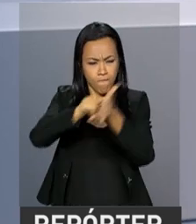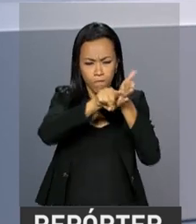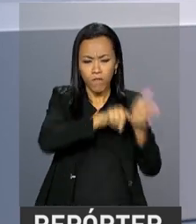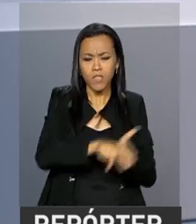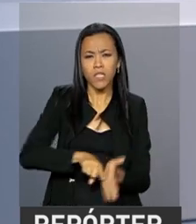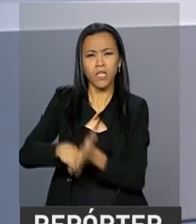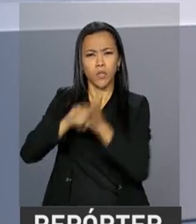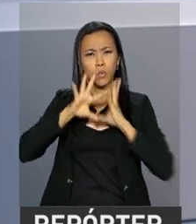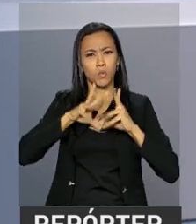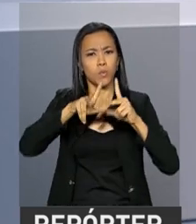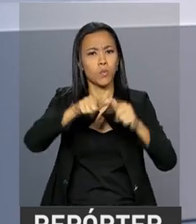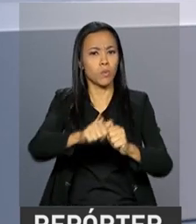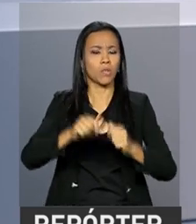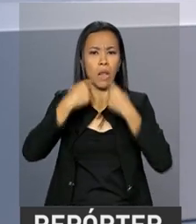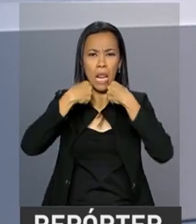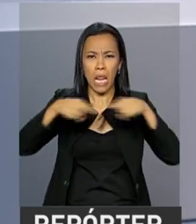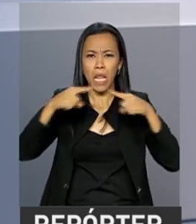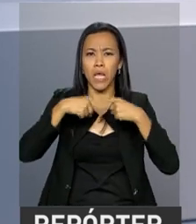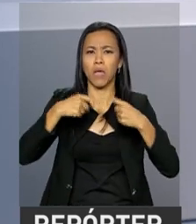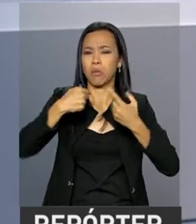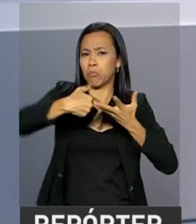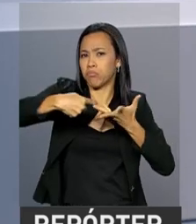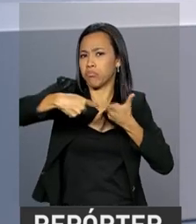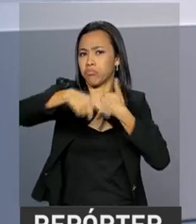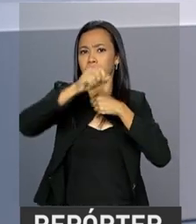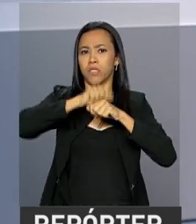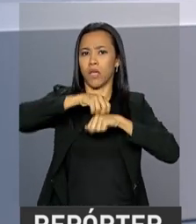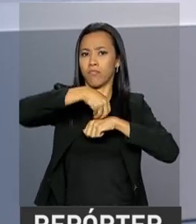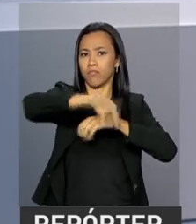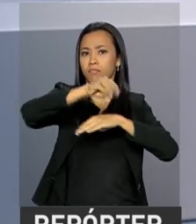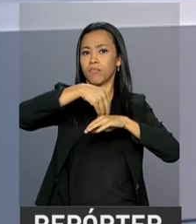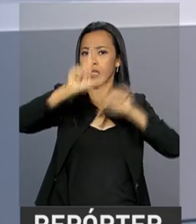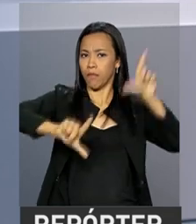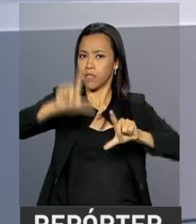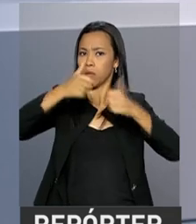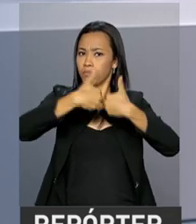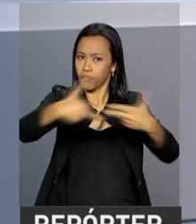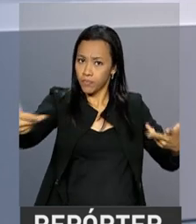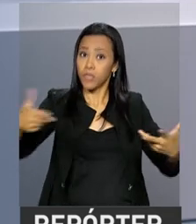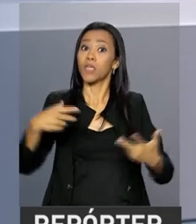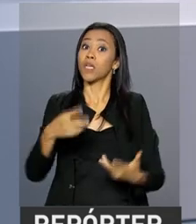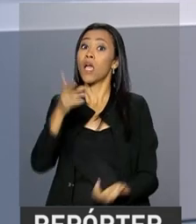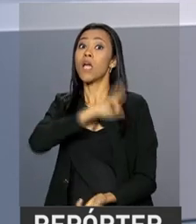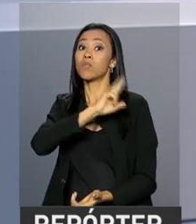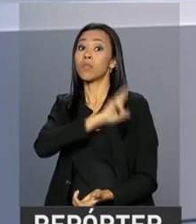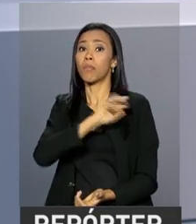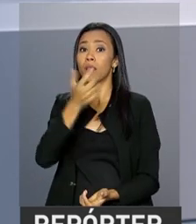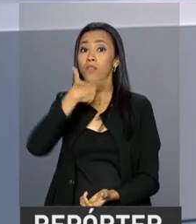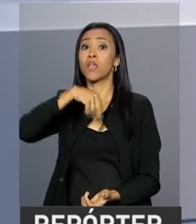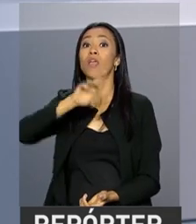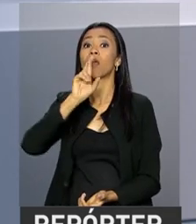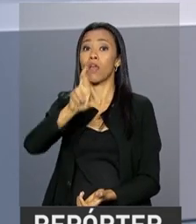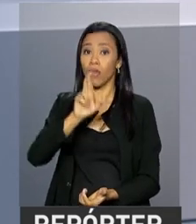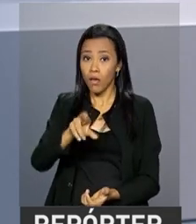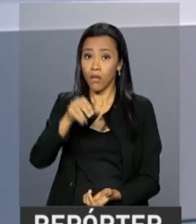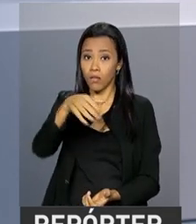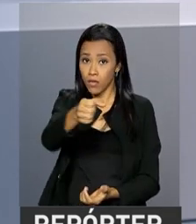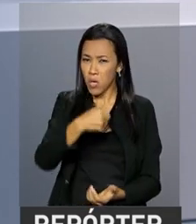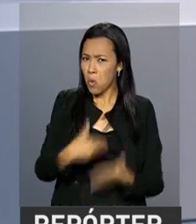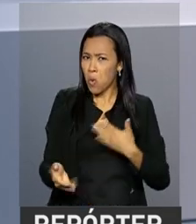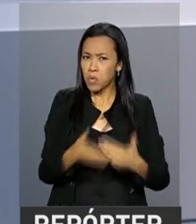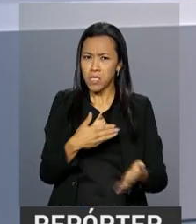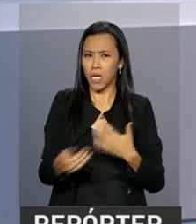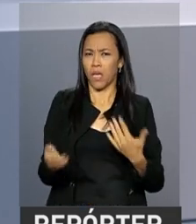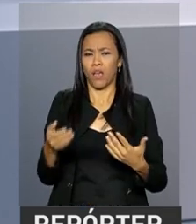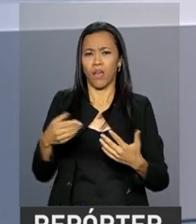apurar todas as denúncias veiculadas pela imprensa com a responsabilização dos eventuais envolvidos em quaisquer